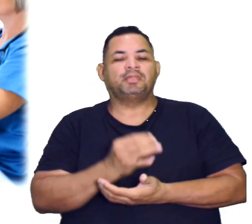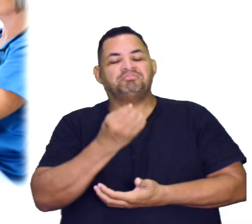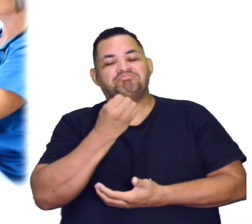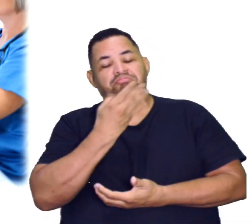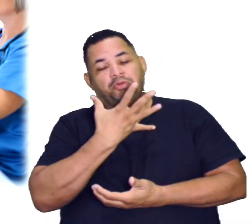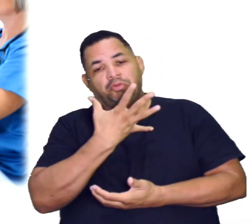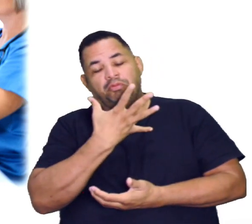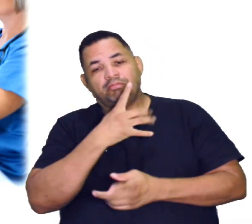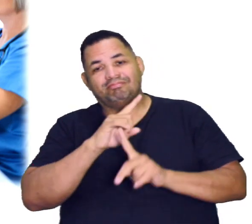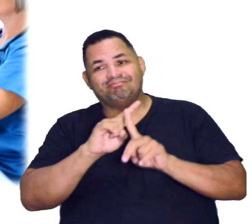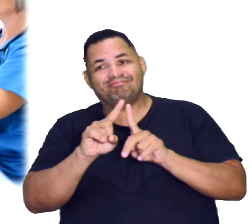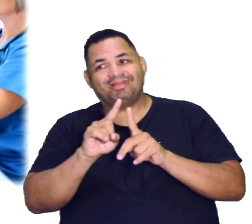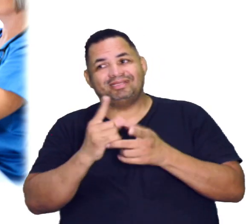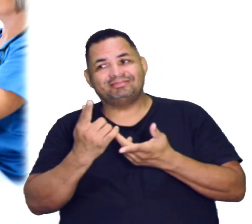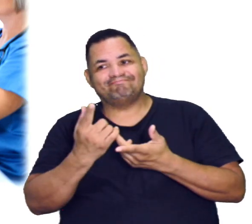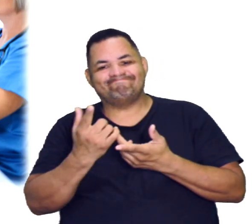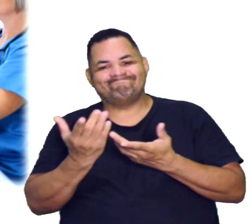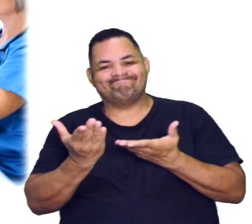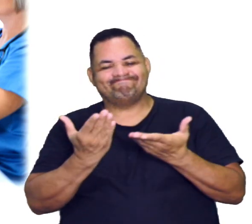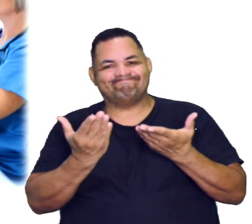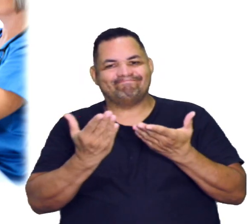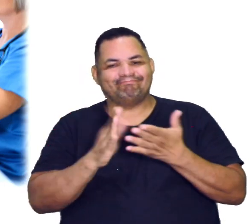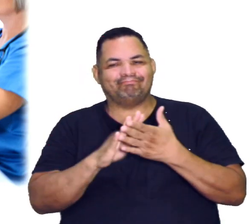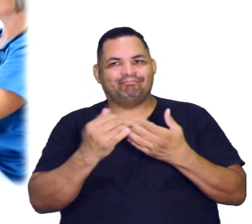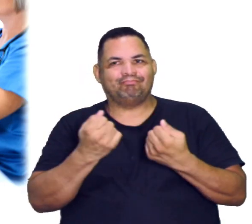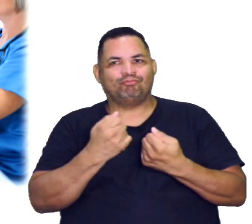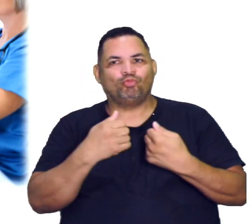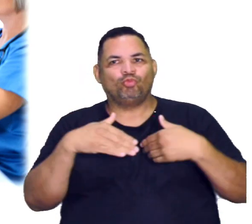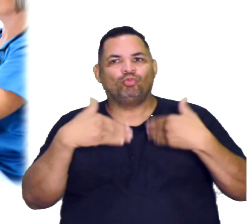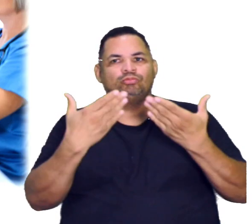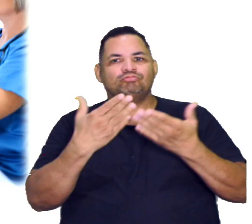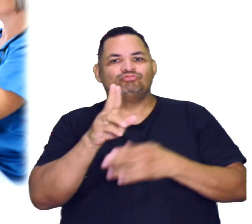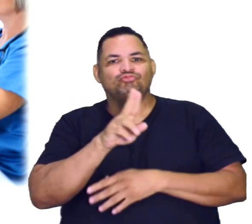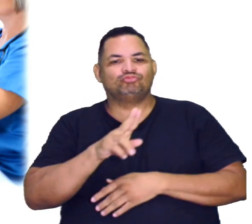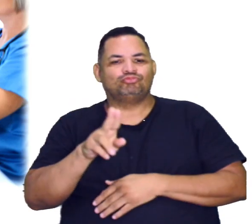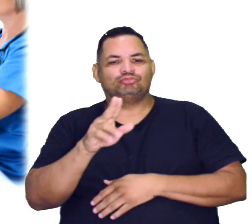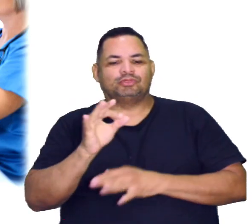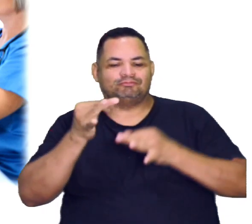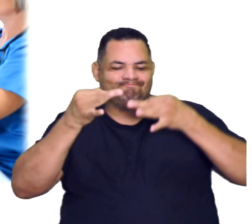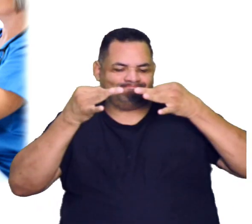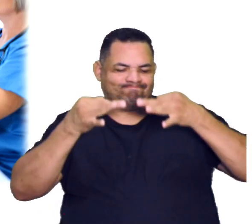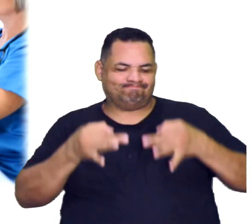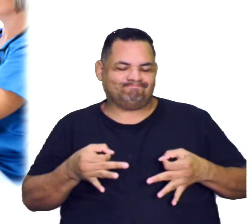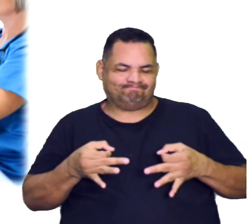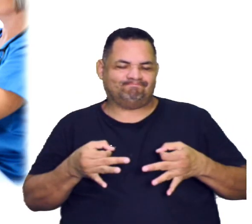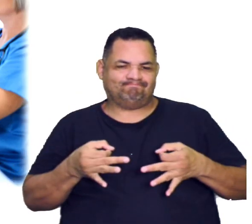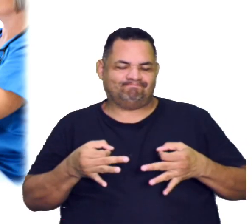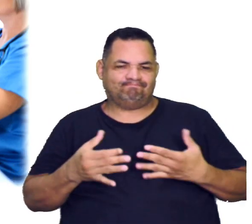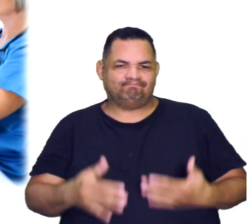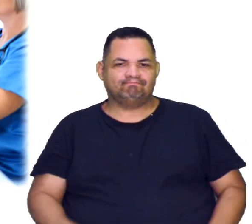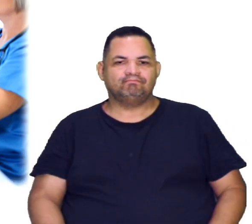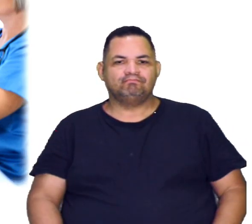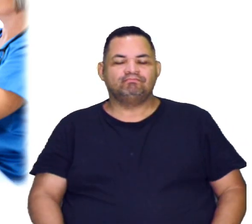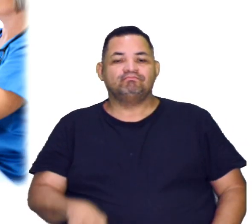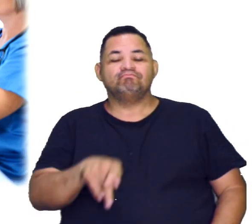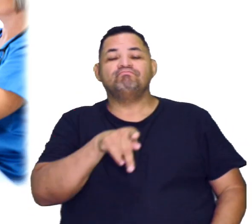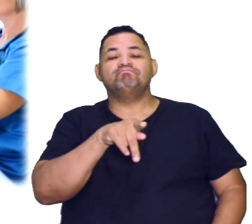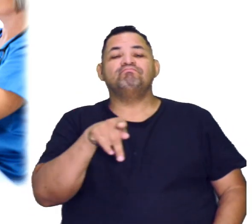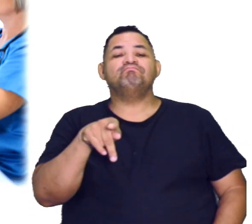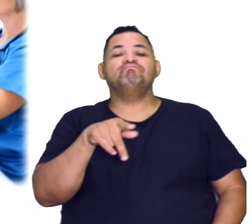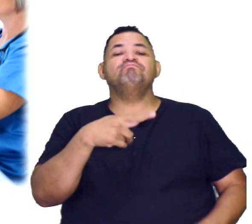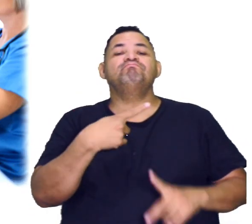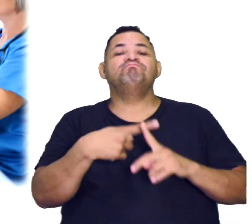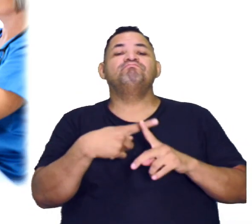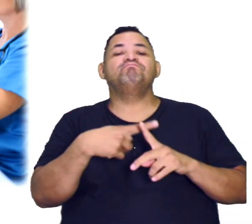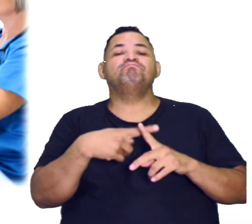por um lado, mas é bom quando a gente sabe utilizar na medida certa. Por que você está falando isso, Prof. Iris? Por que você